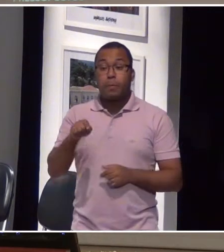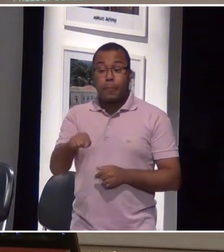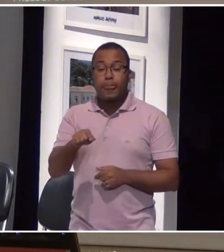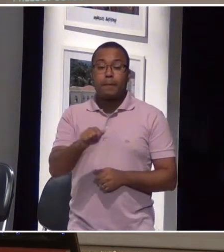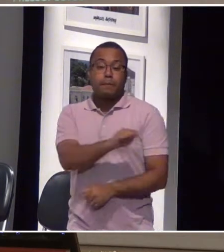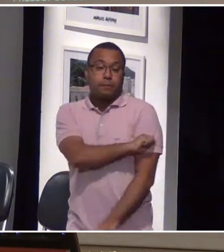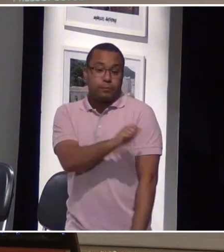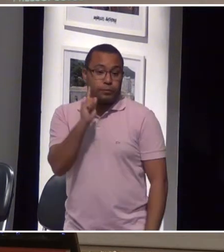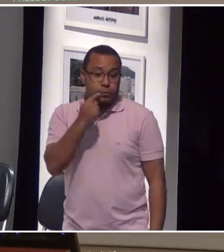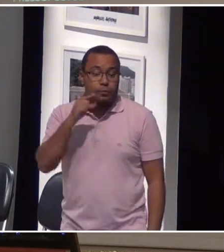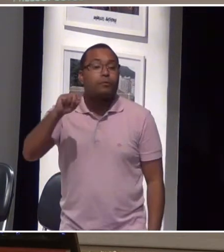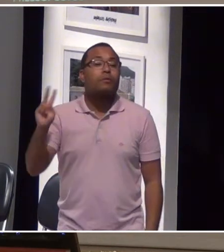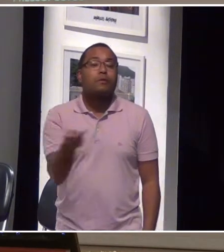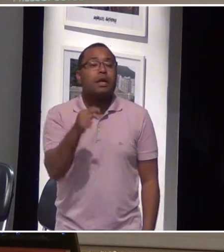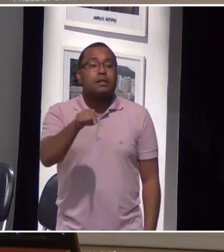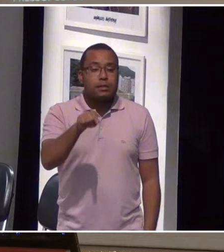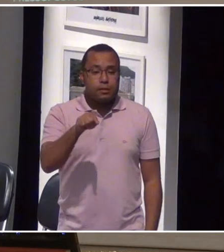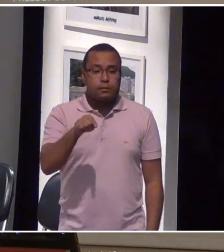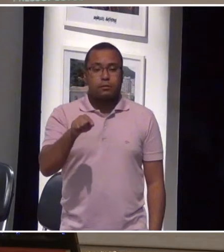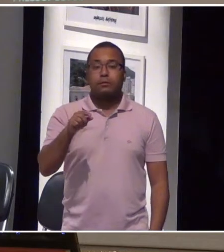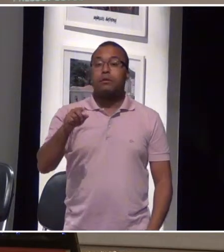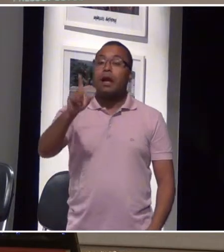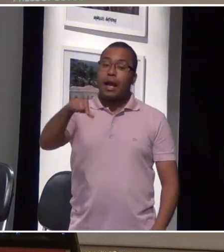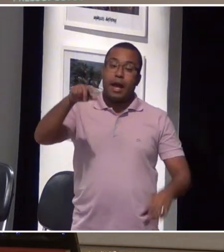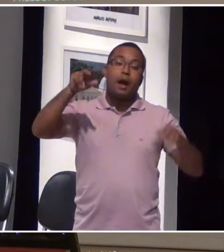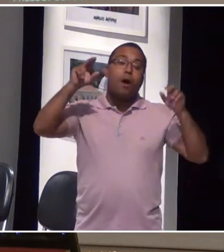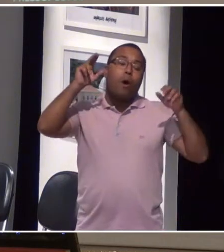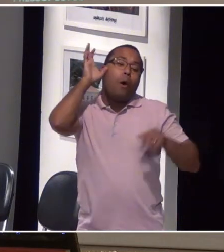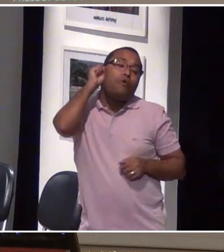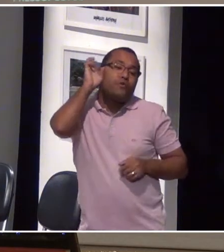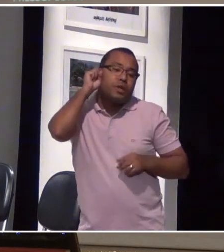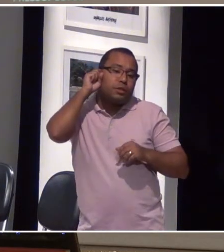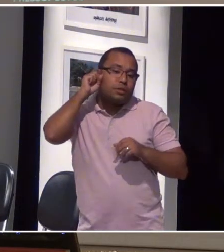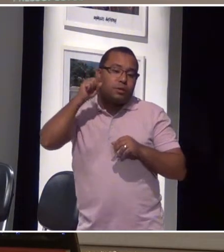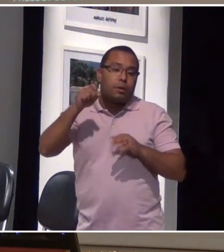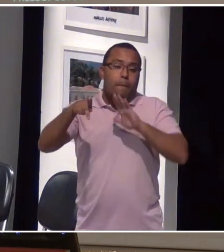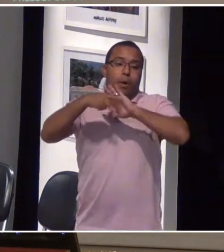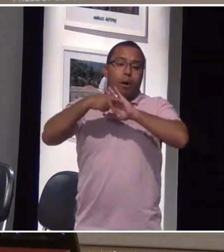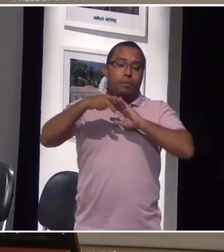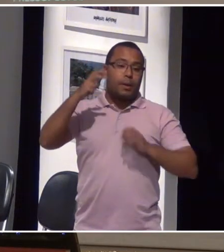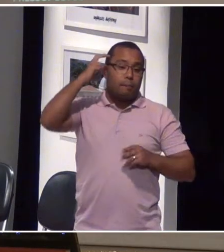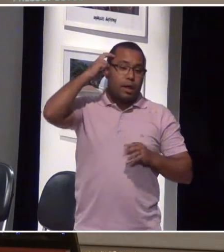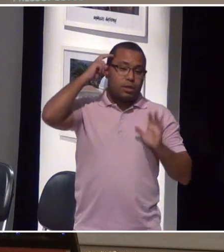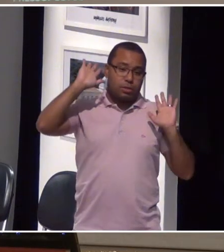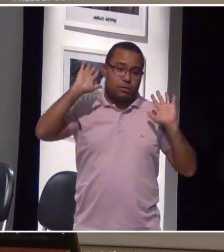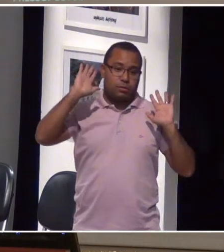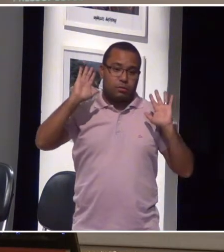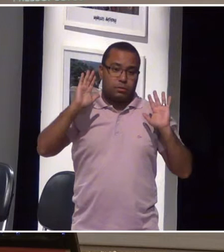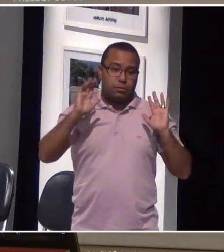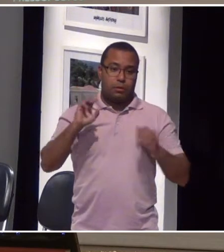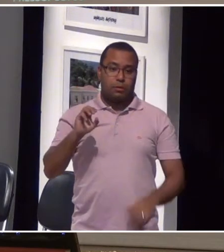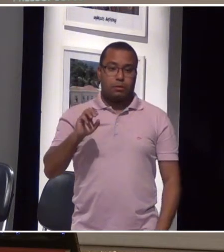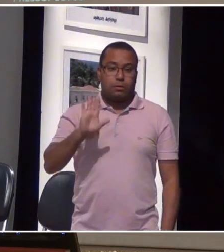esses alunos surdos, então, eles são, a gente tem chamado de ouvintes por implante. Para a escola, eles são ouvintes, mas eles são